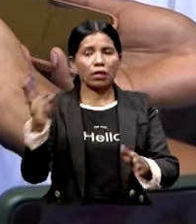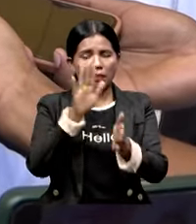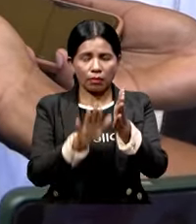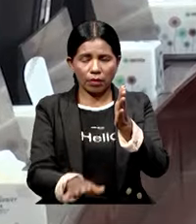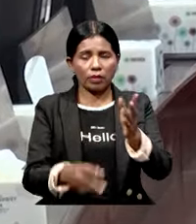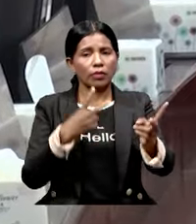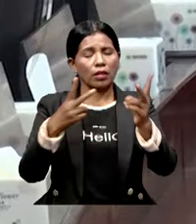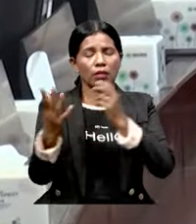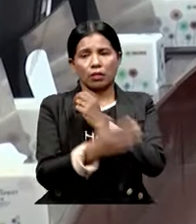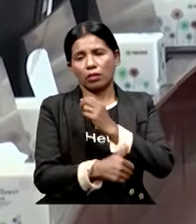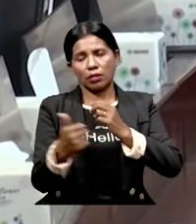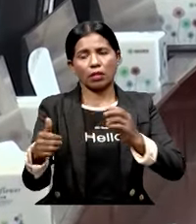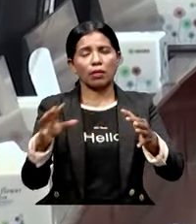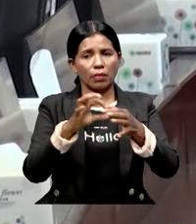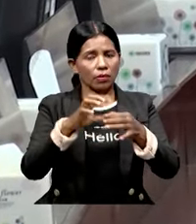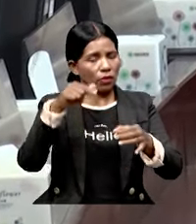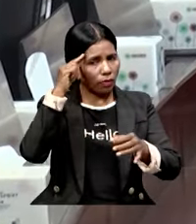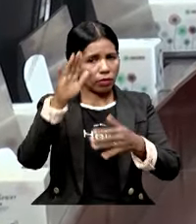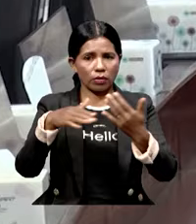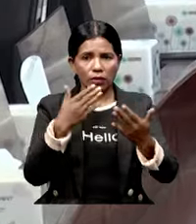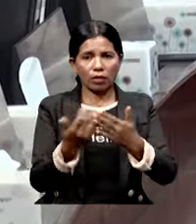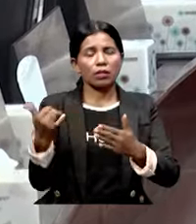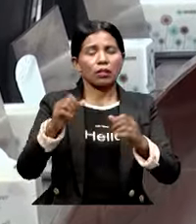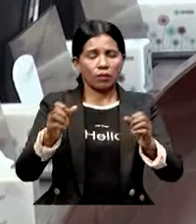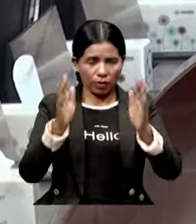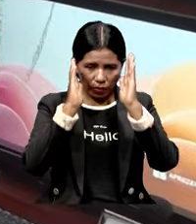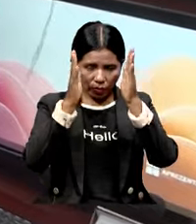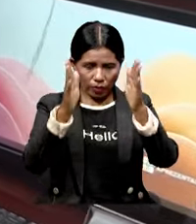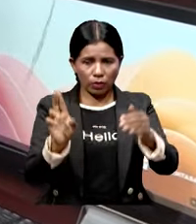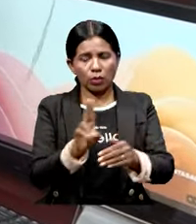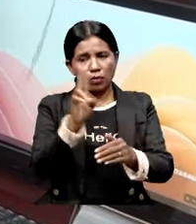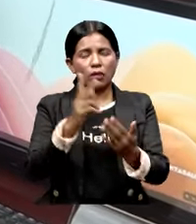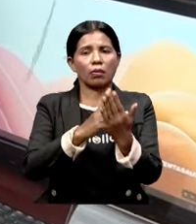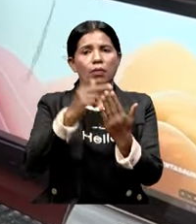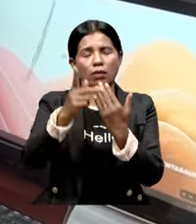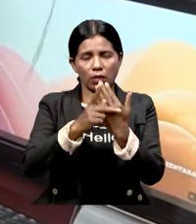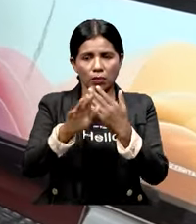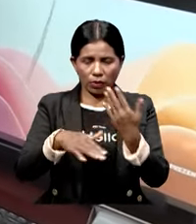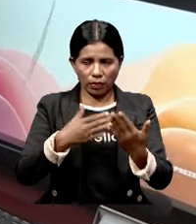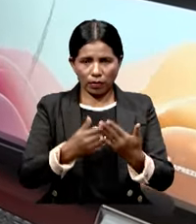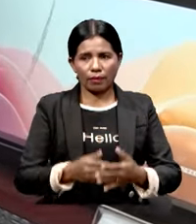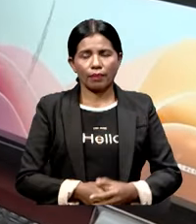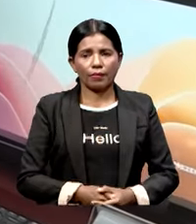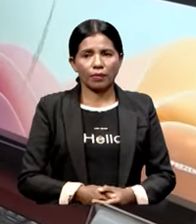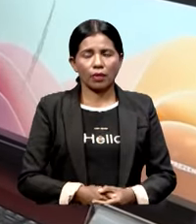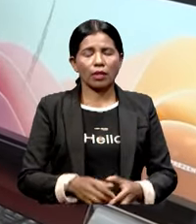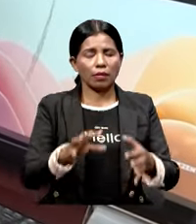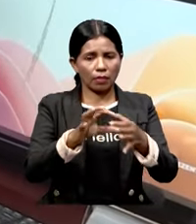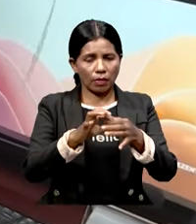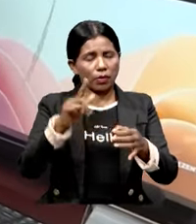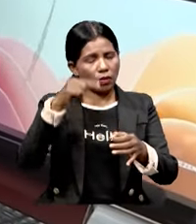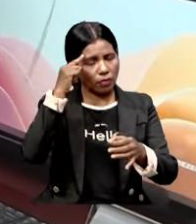no estrangeiro, bem membro do governo Ciro. Atua não é, Ciro Belafoco executa programa Ciro. Nem o governo tem